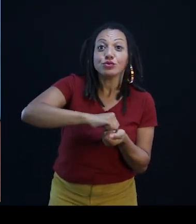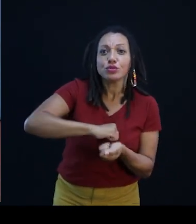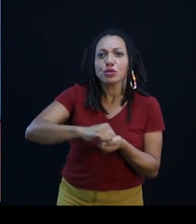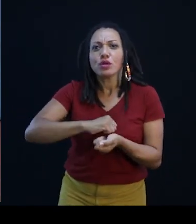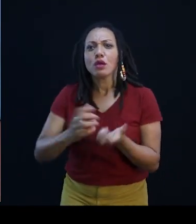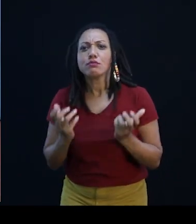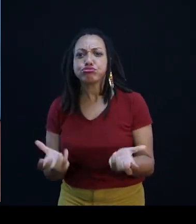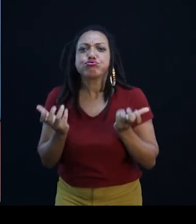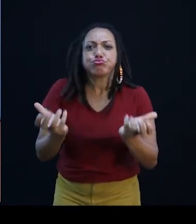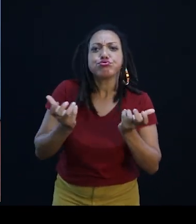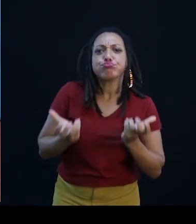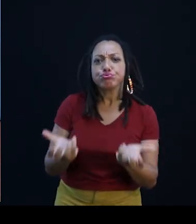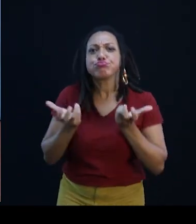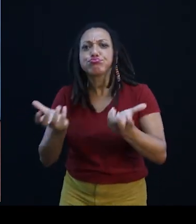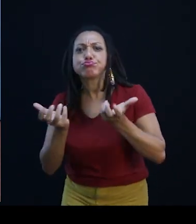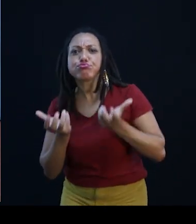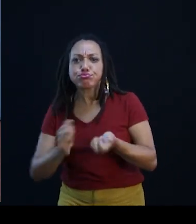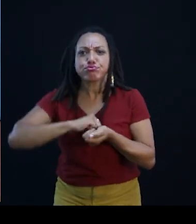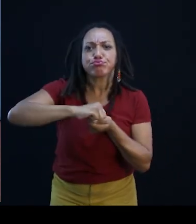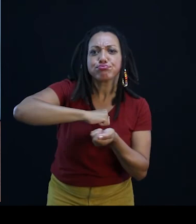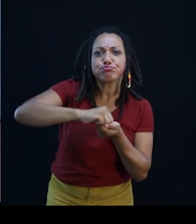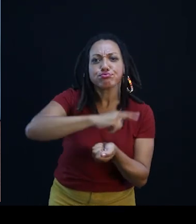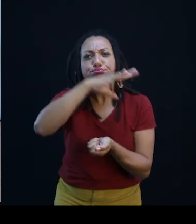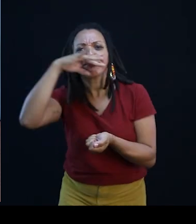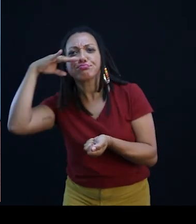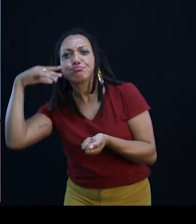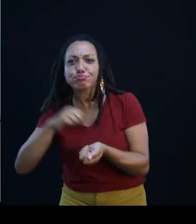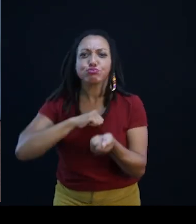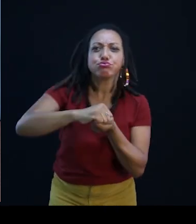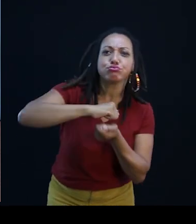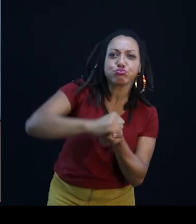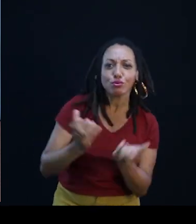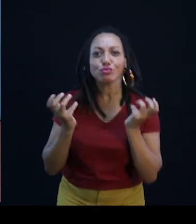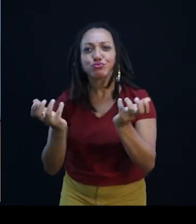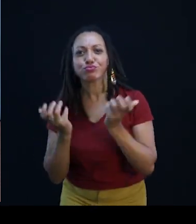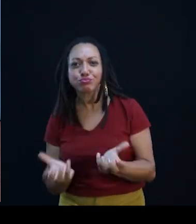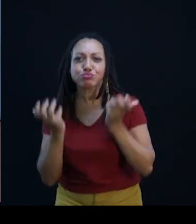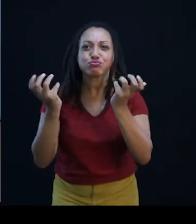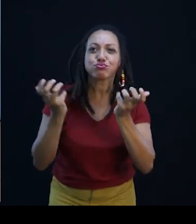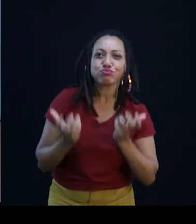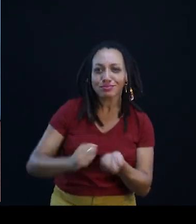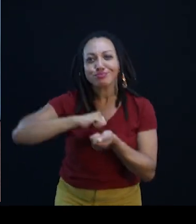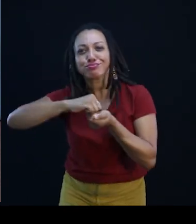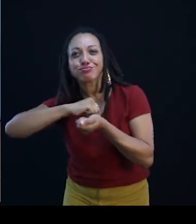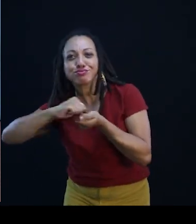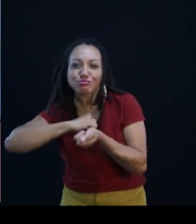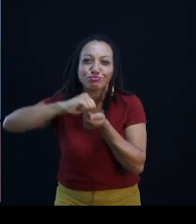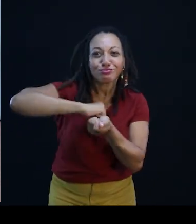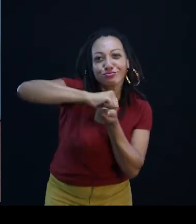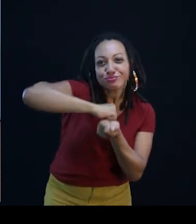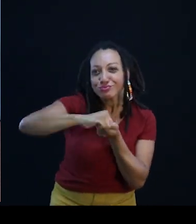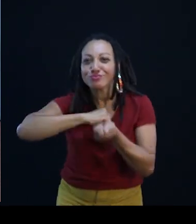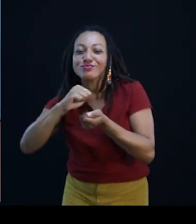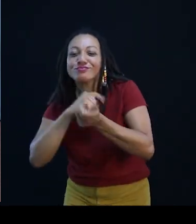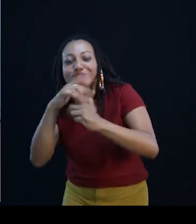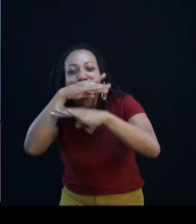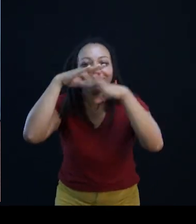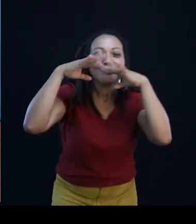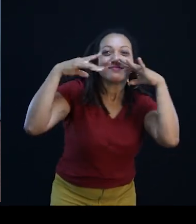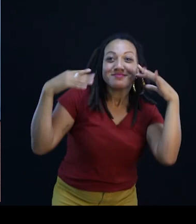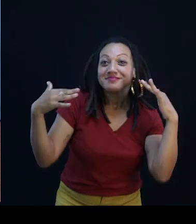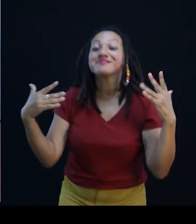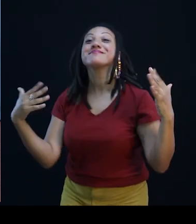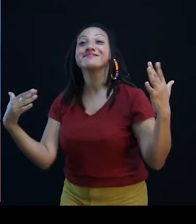Lava, lava, lavadeira. Quanto mais lava, mais cheira. Lava, lava, lavadeira.